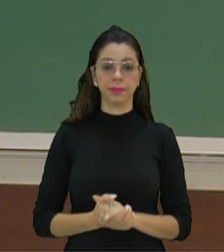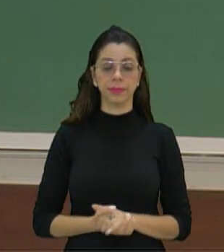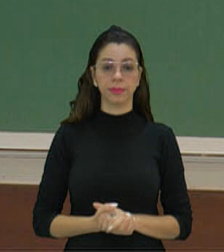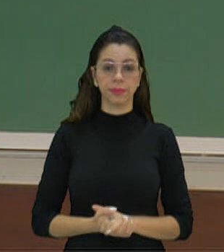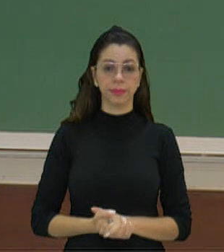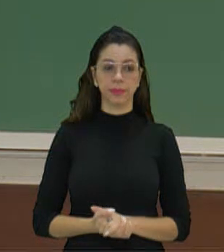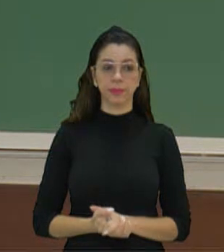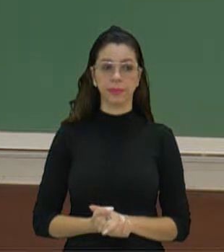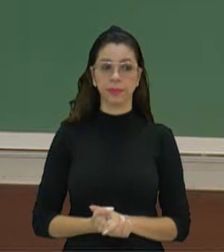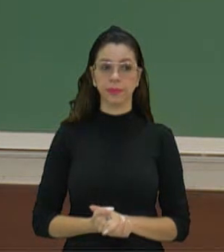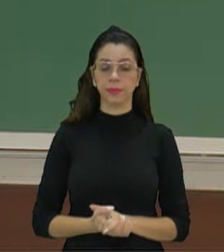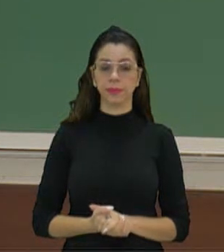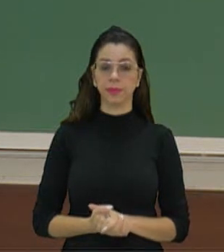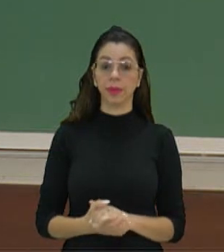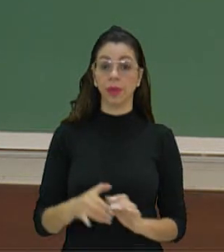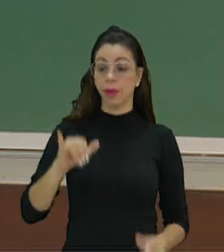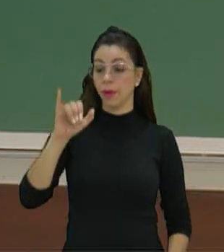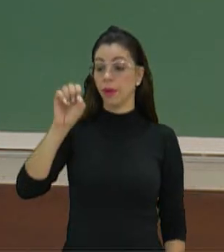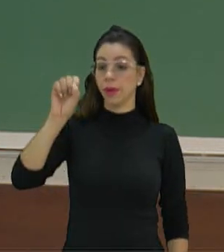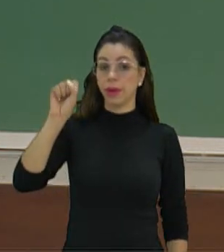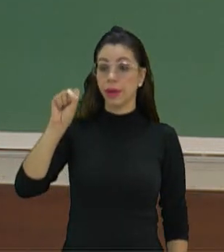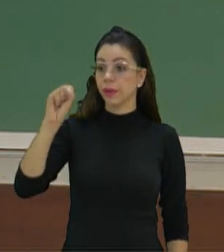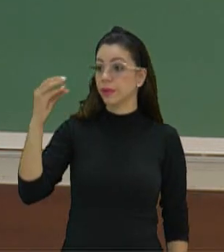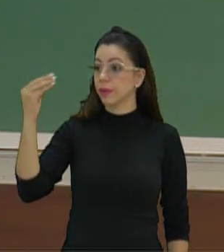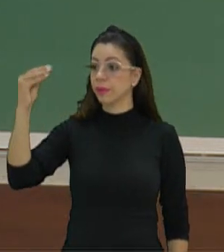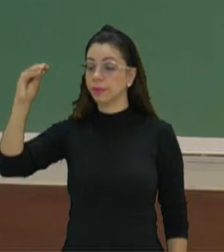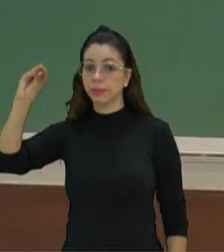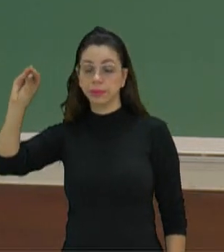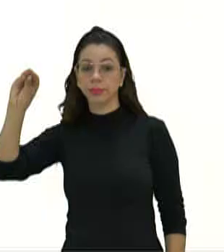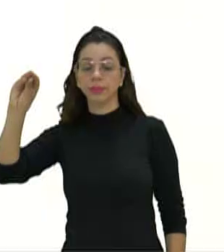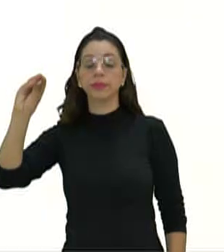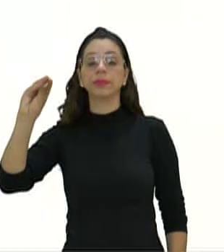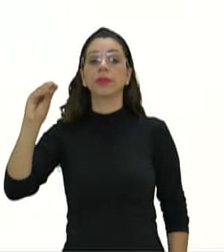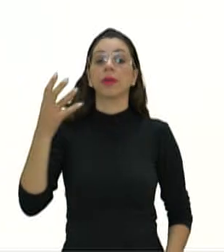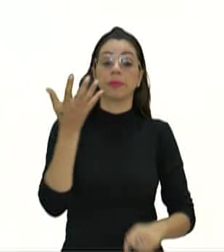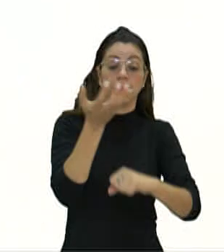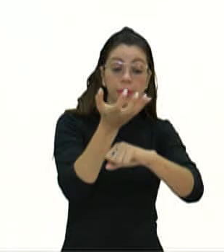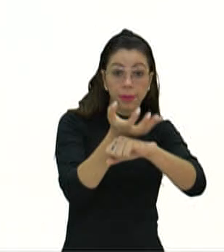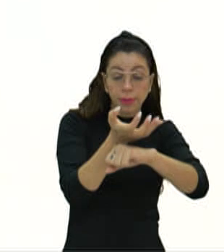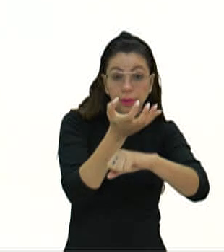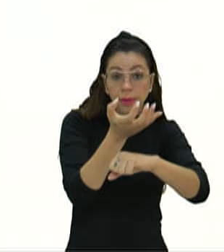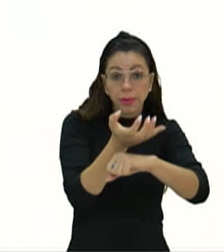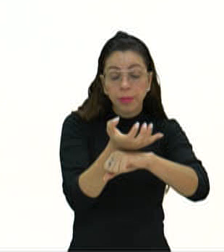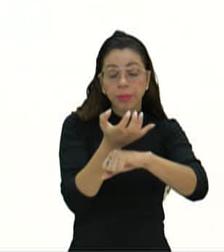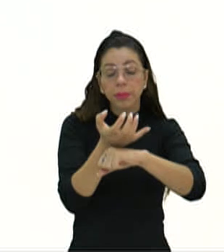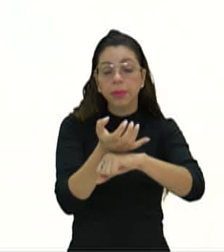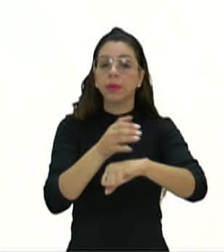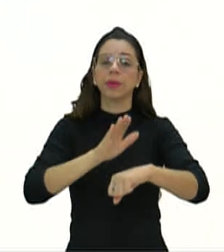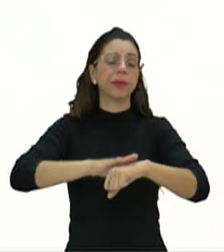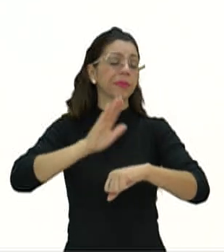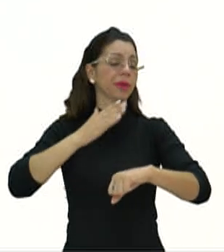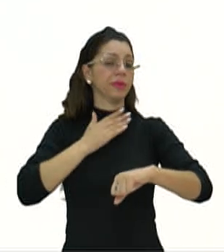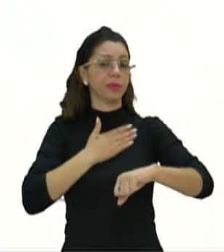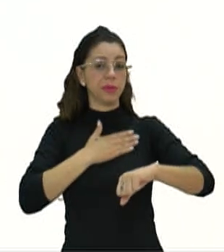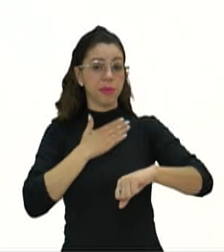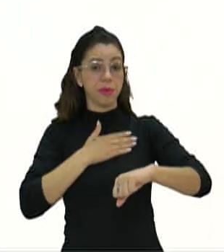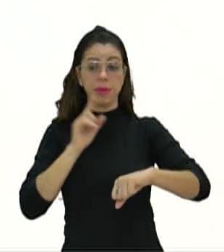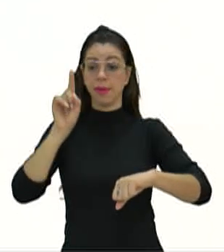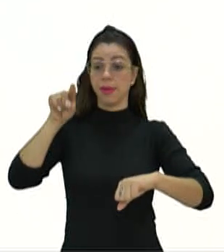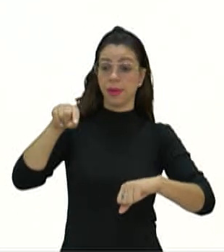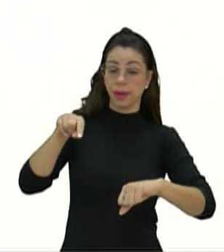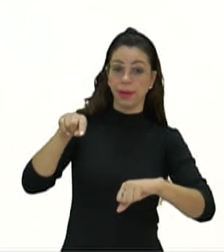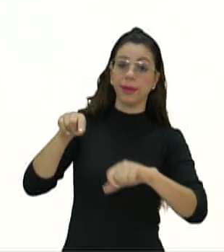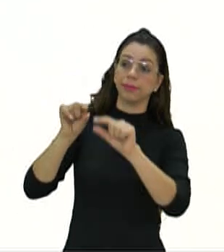subject is... E daí aqui entraria. Então, olha só. Minha matéria de escola favorita é... Aí você coloca qualquer uma